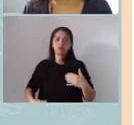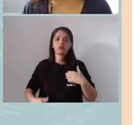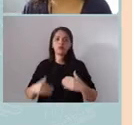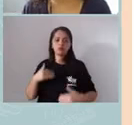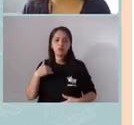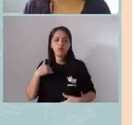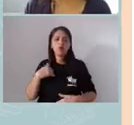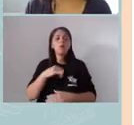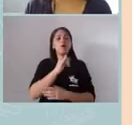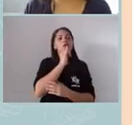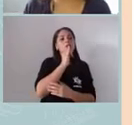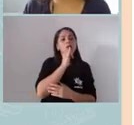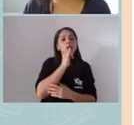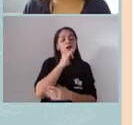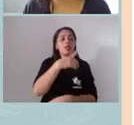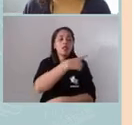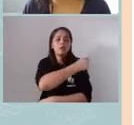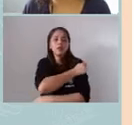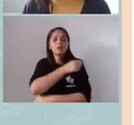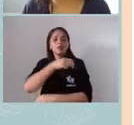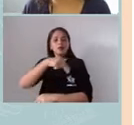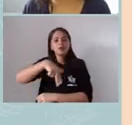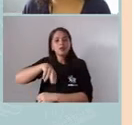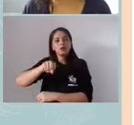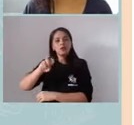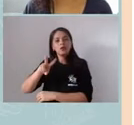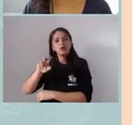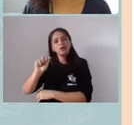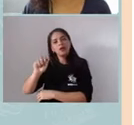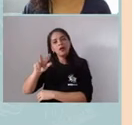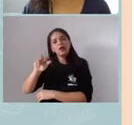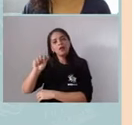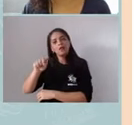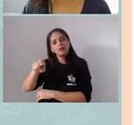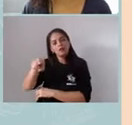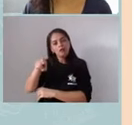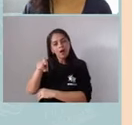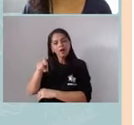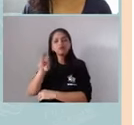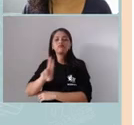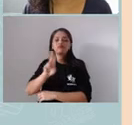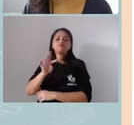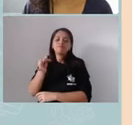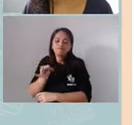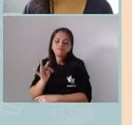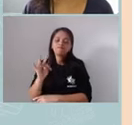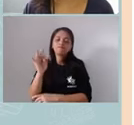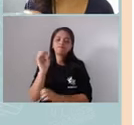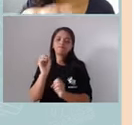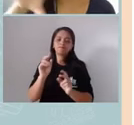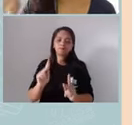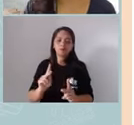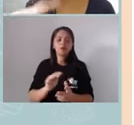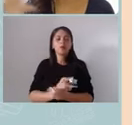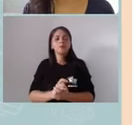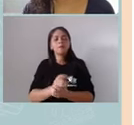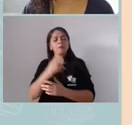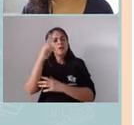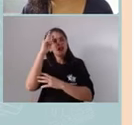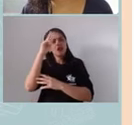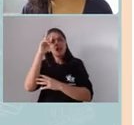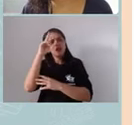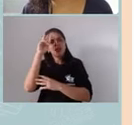aí o exemplo é a vacina da Novavax, certo? Que usa essa tecnologia, ok? E aí lembrando que